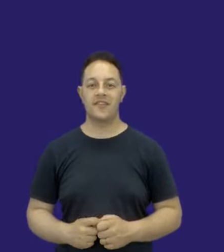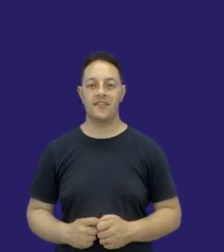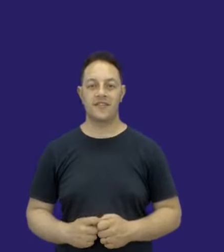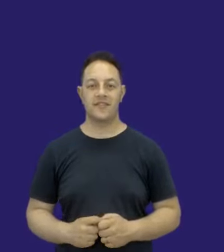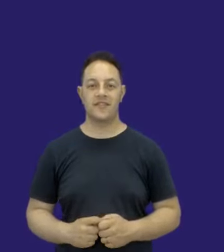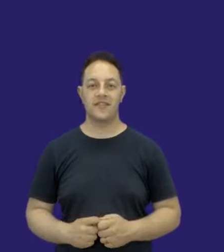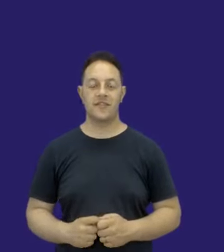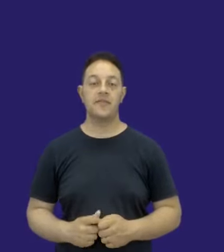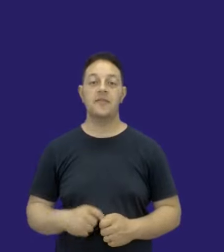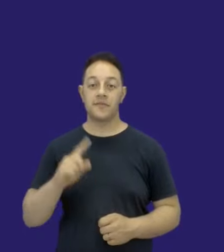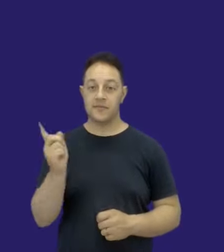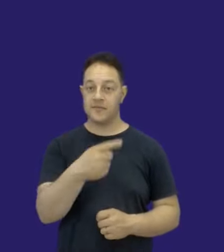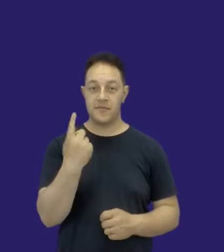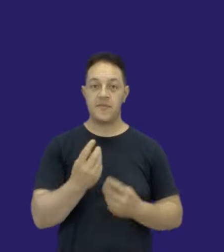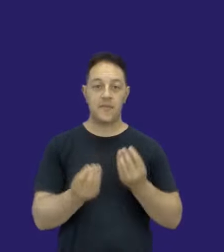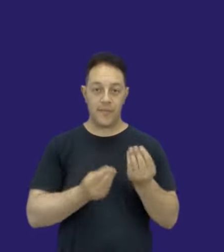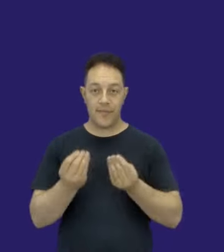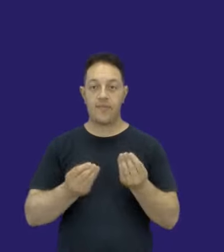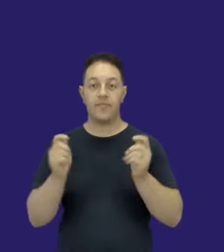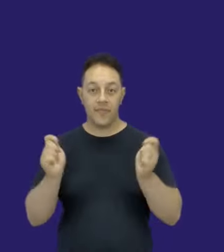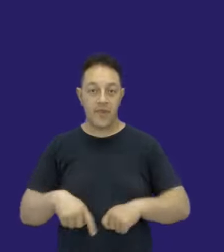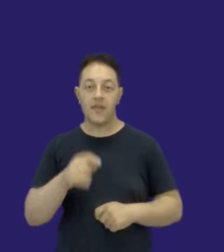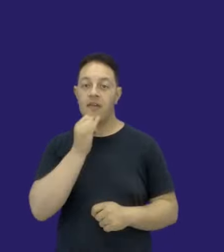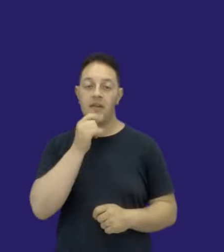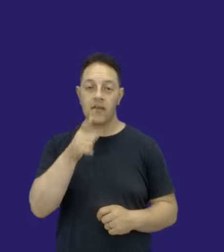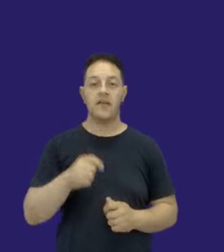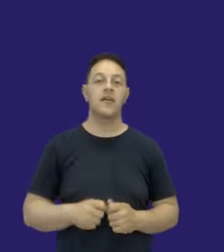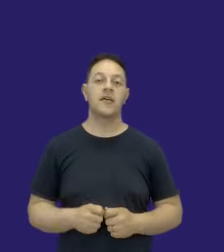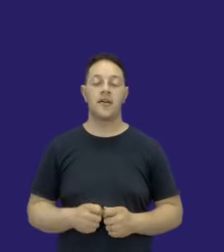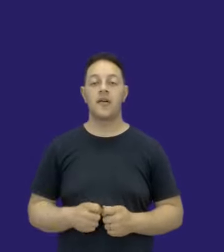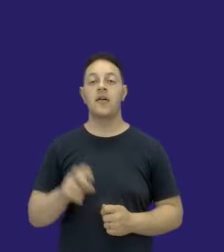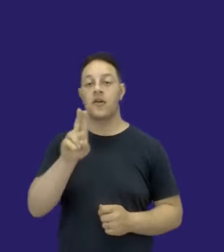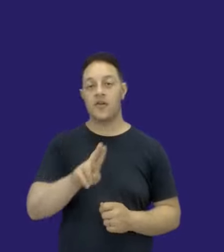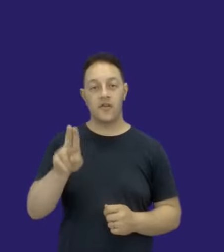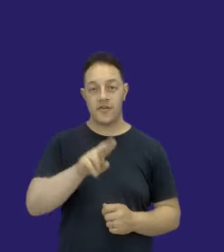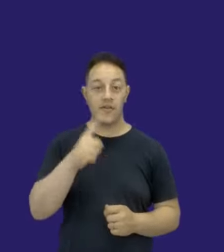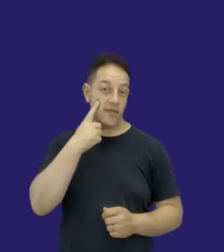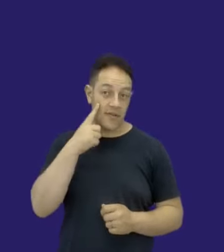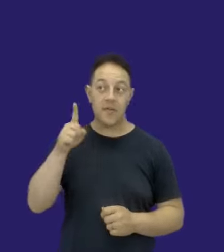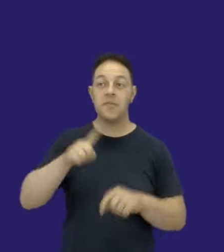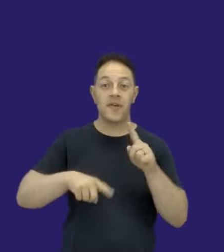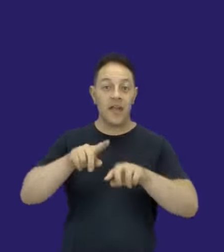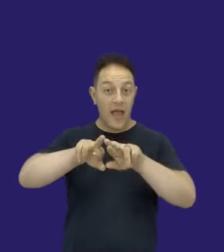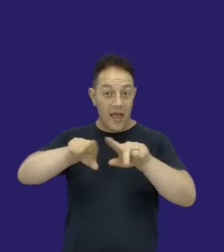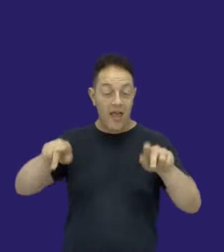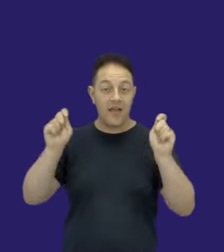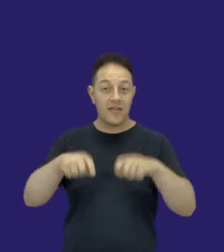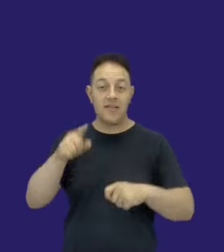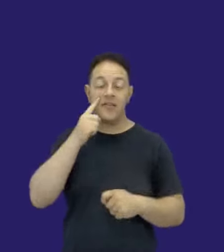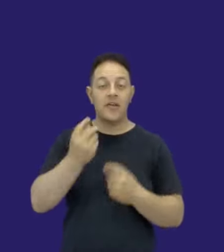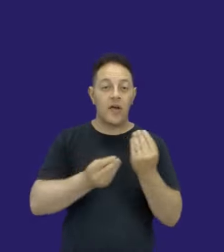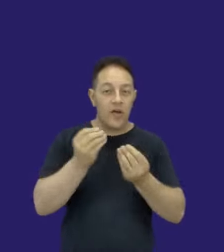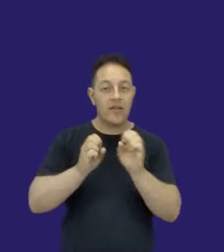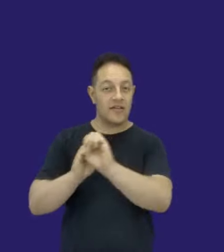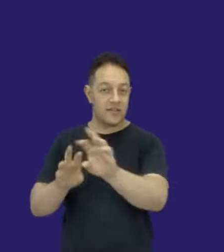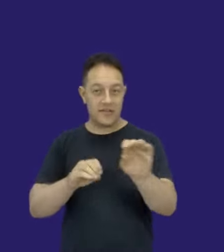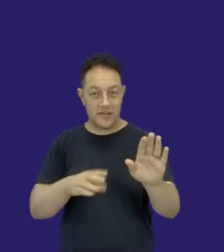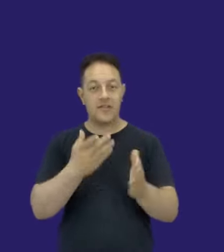Para que vocês possam utilizar os materiais e tê-los como subsídio para o